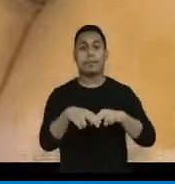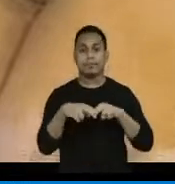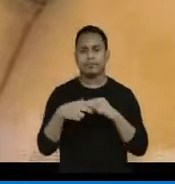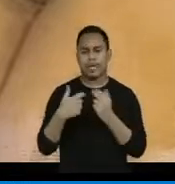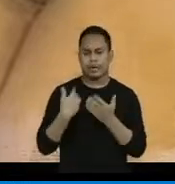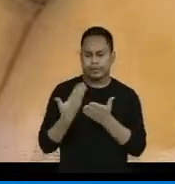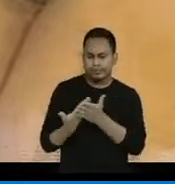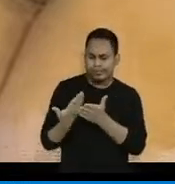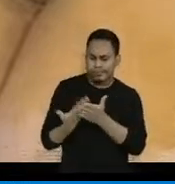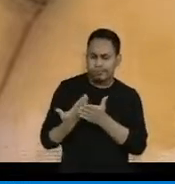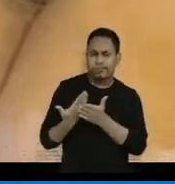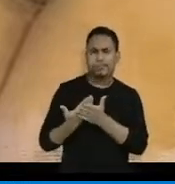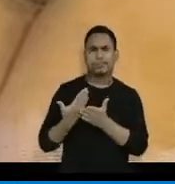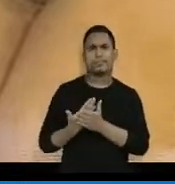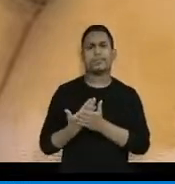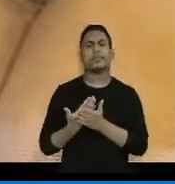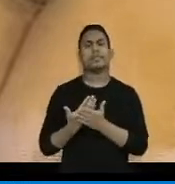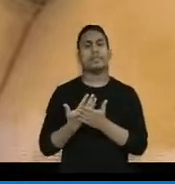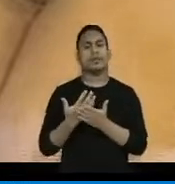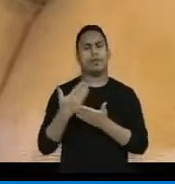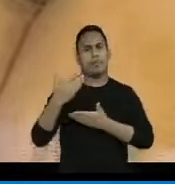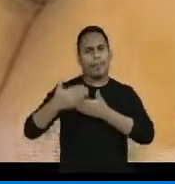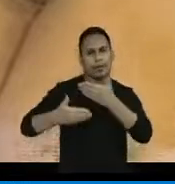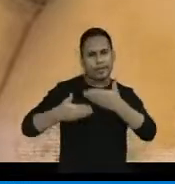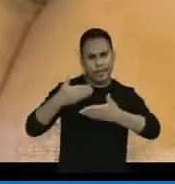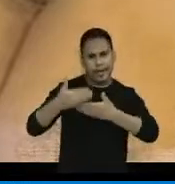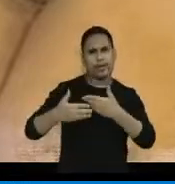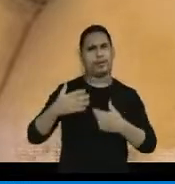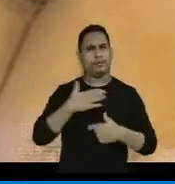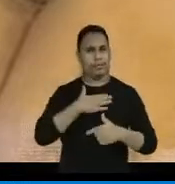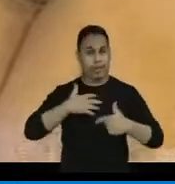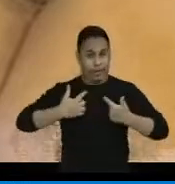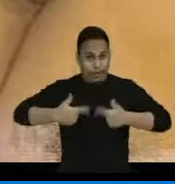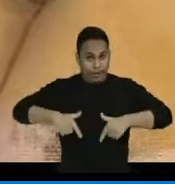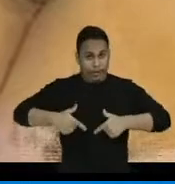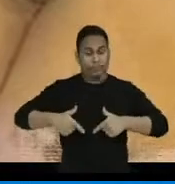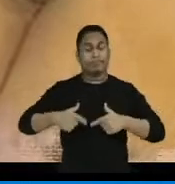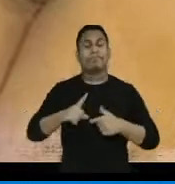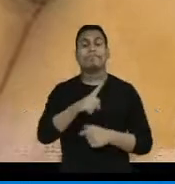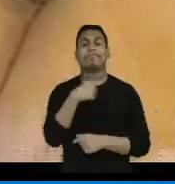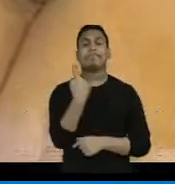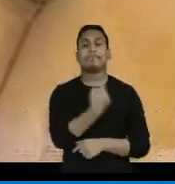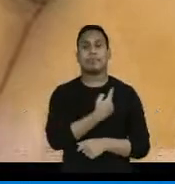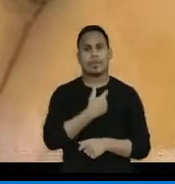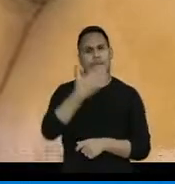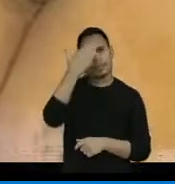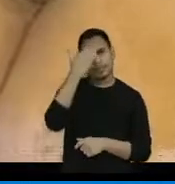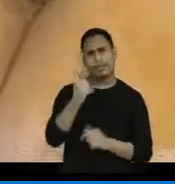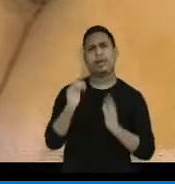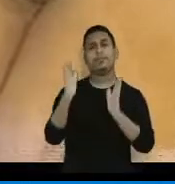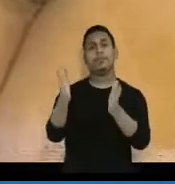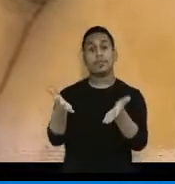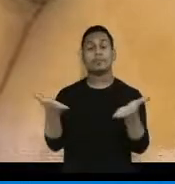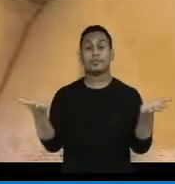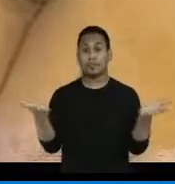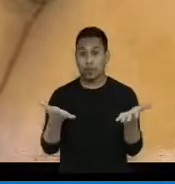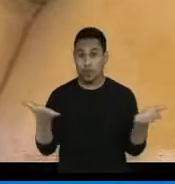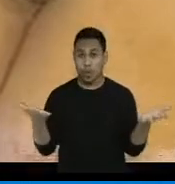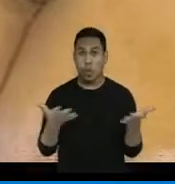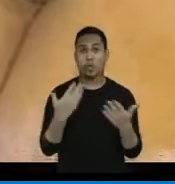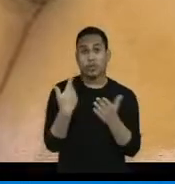processo já do meu trabalho, a gente já sabe hoje, é muito bem descrito nos estudos científicos, de que